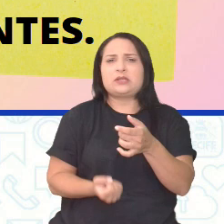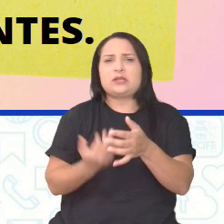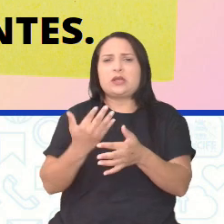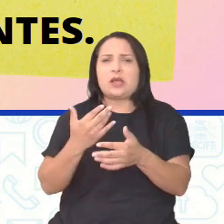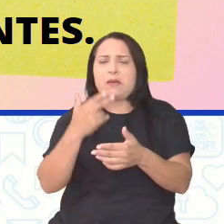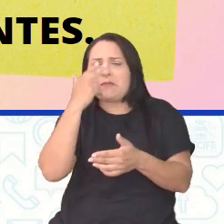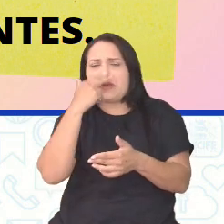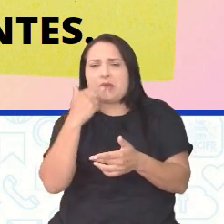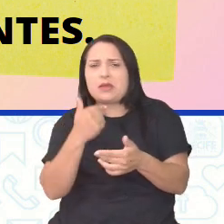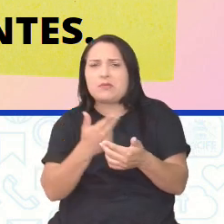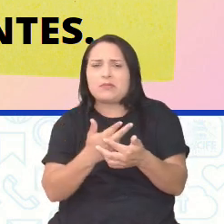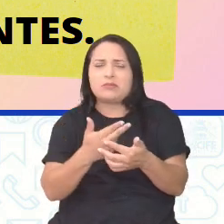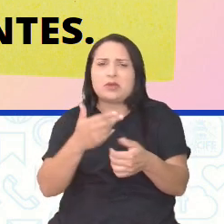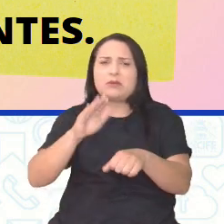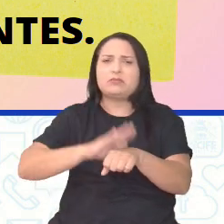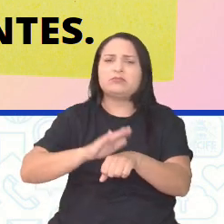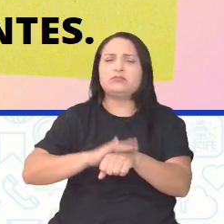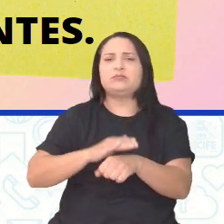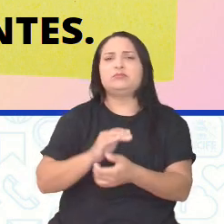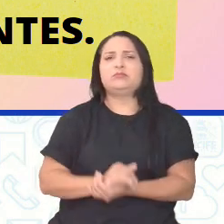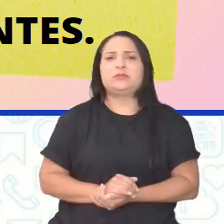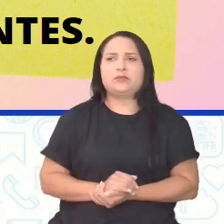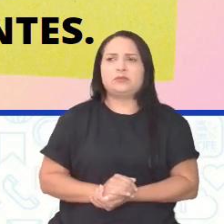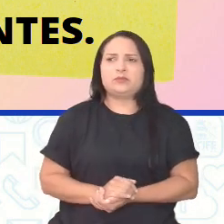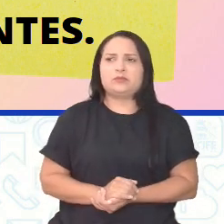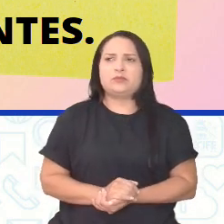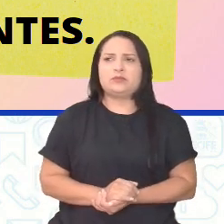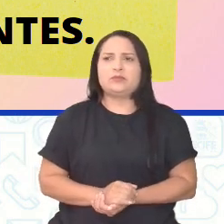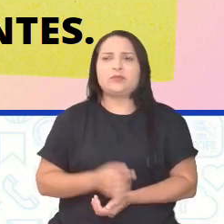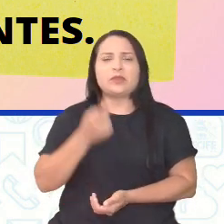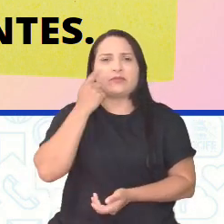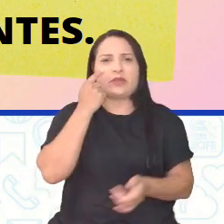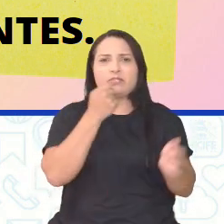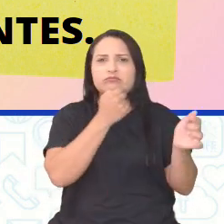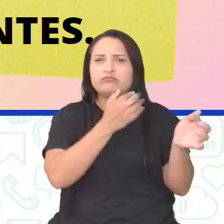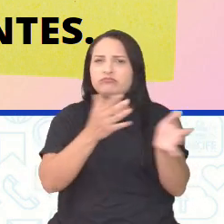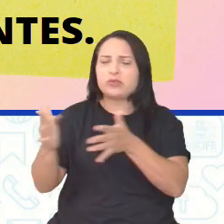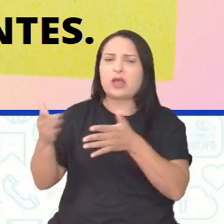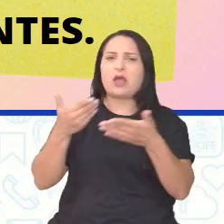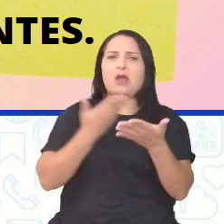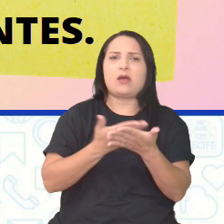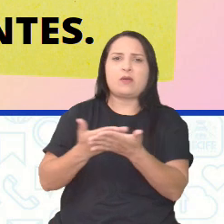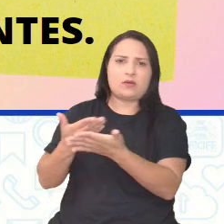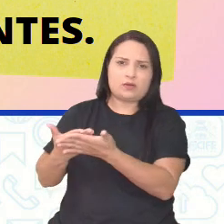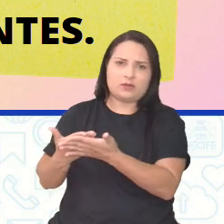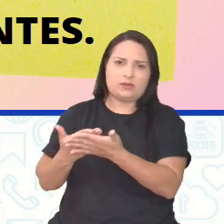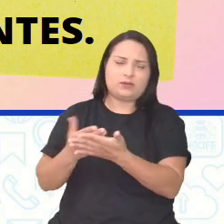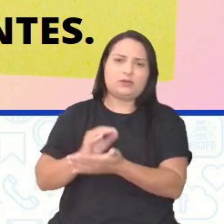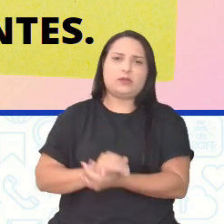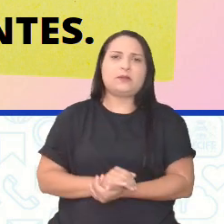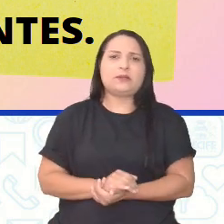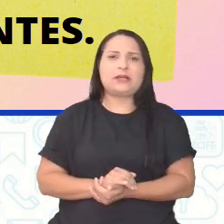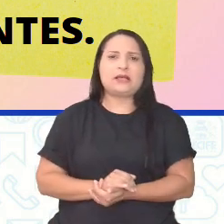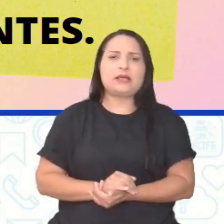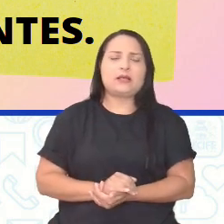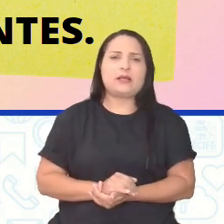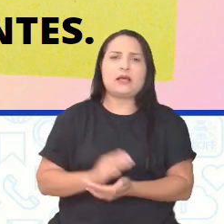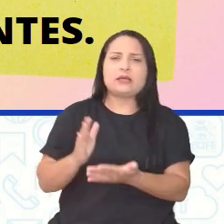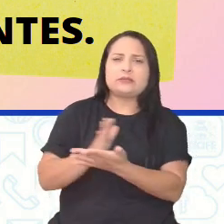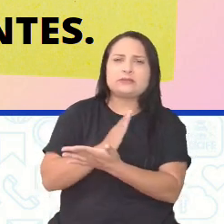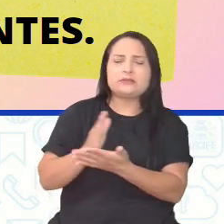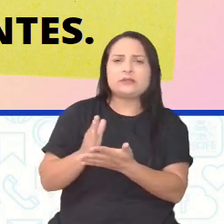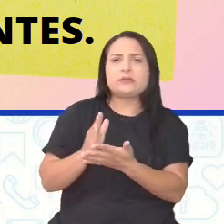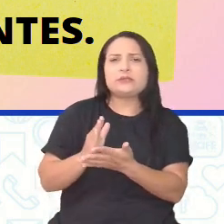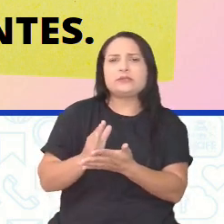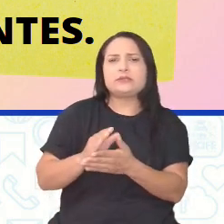mesma função. E para isso eles têm que ter a mesma forma. Nós vamos ver no decorrer da aula de hoje que a forma muitas vezes determina